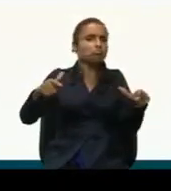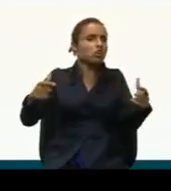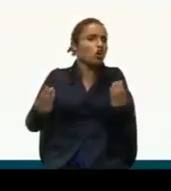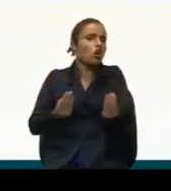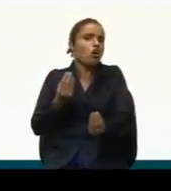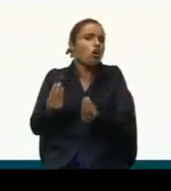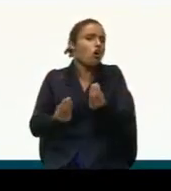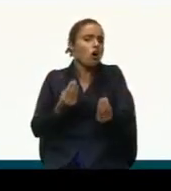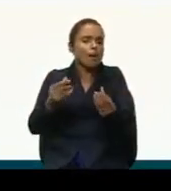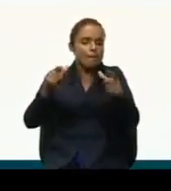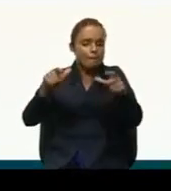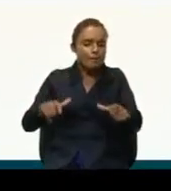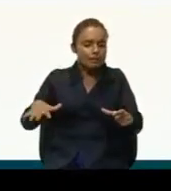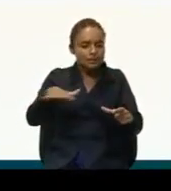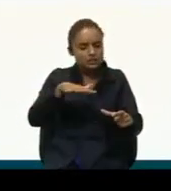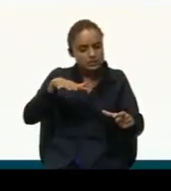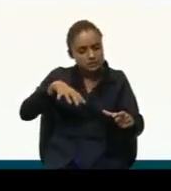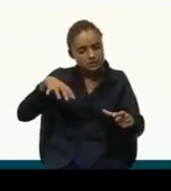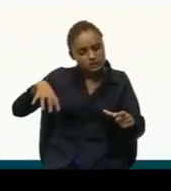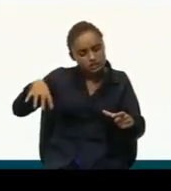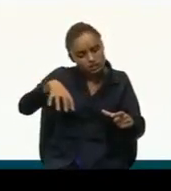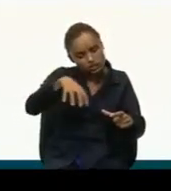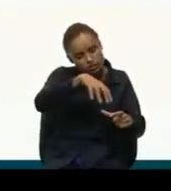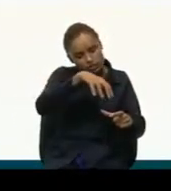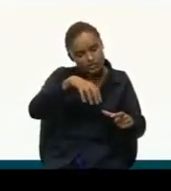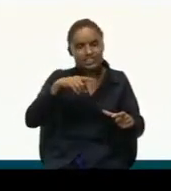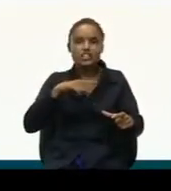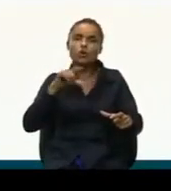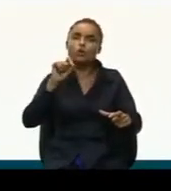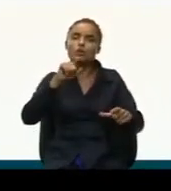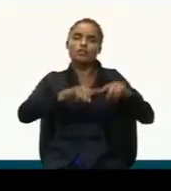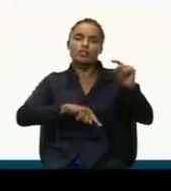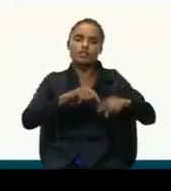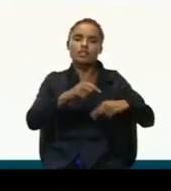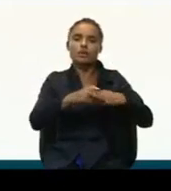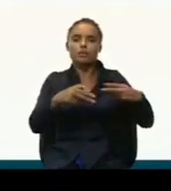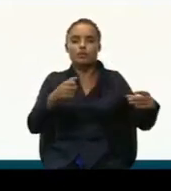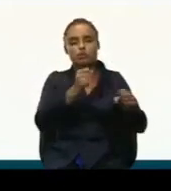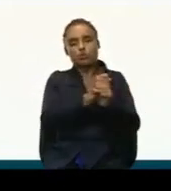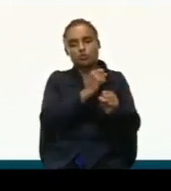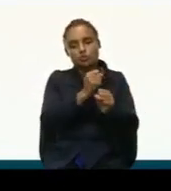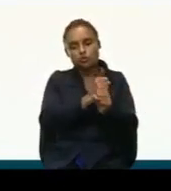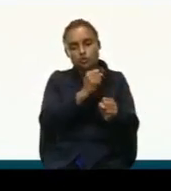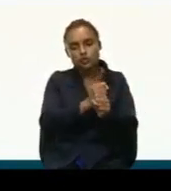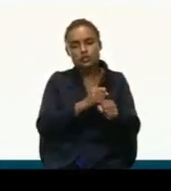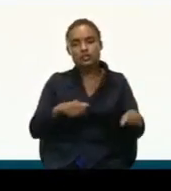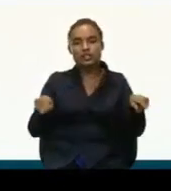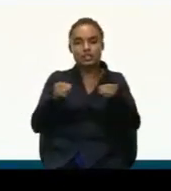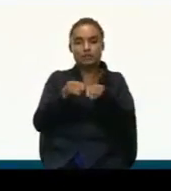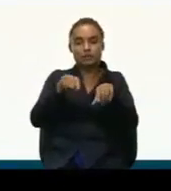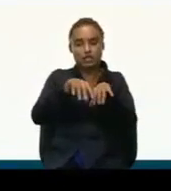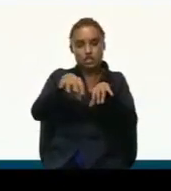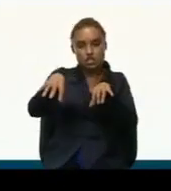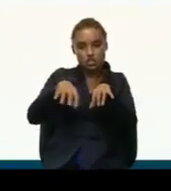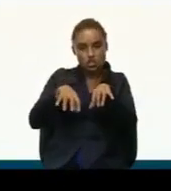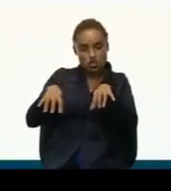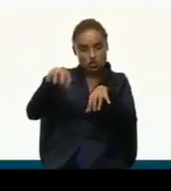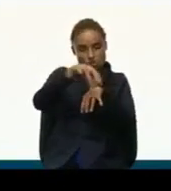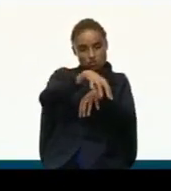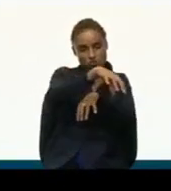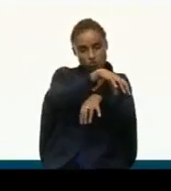e a alocação dos equipamentos, as linhas de logística, onde que vai ficar